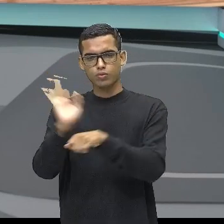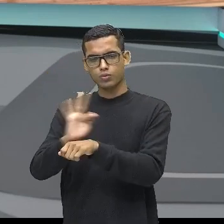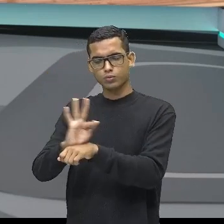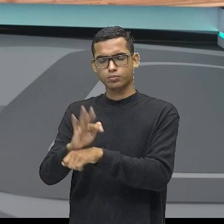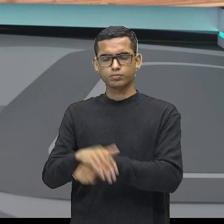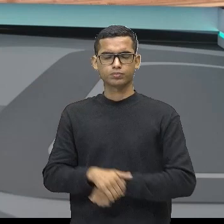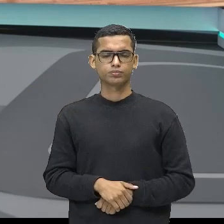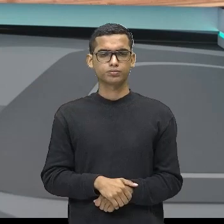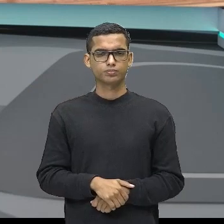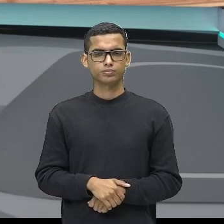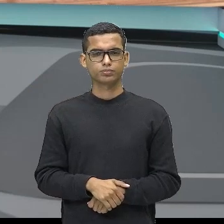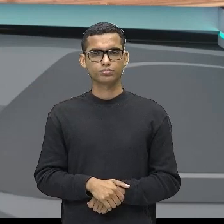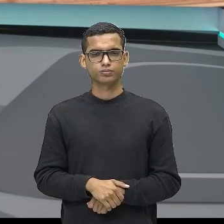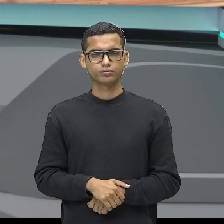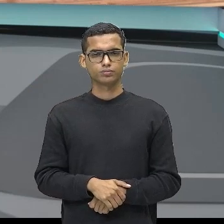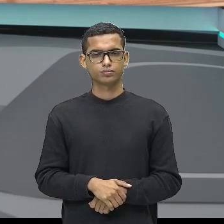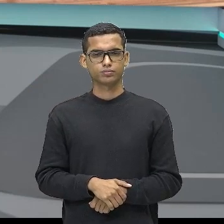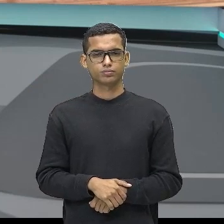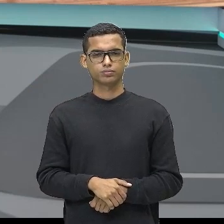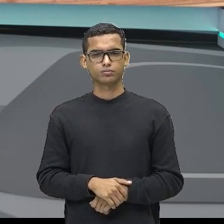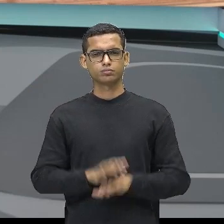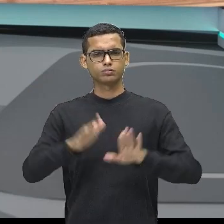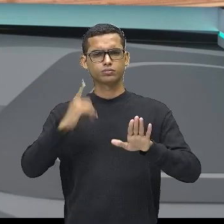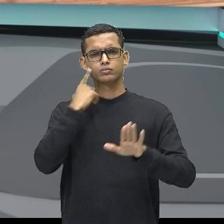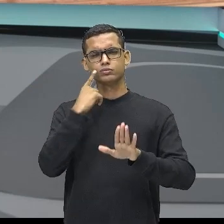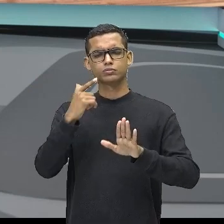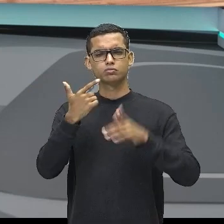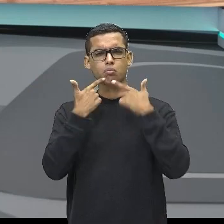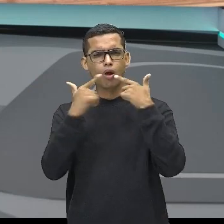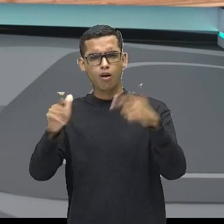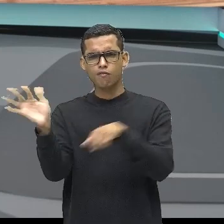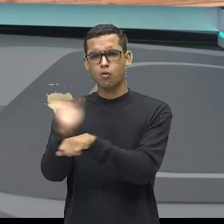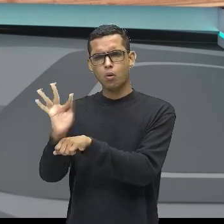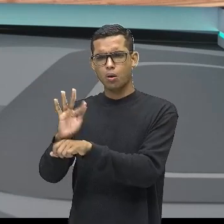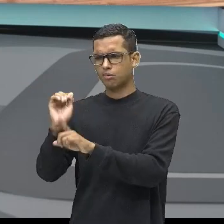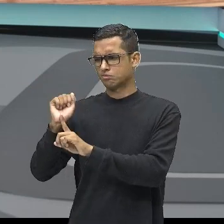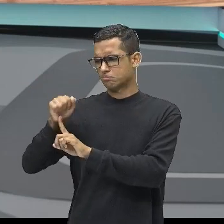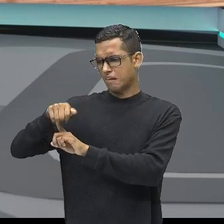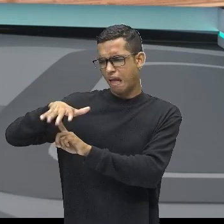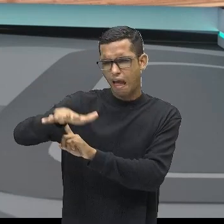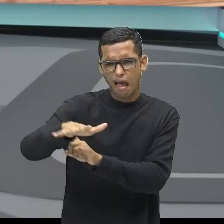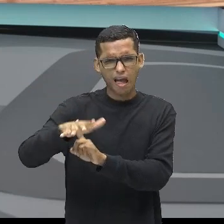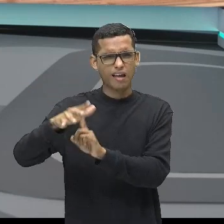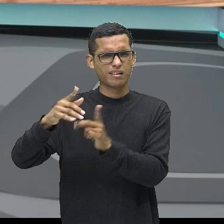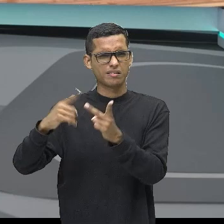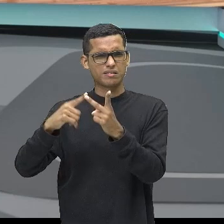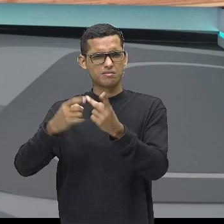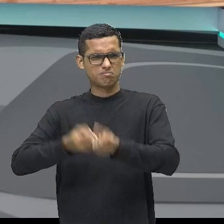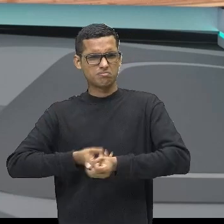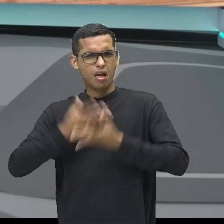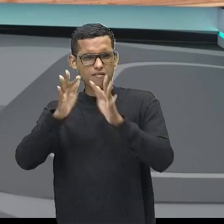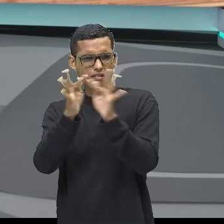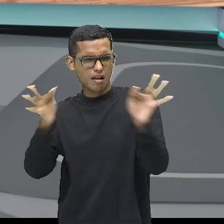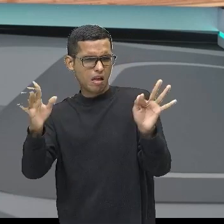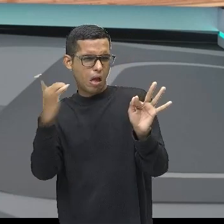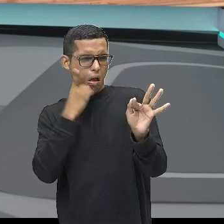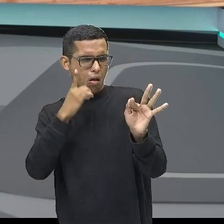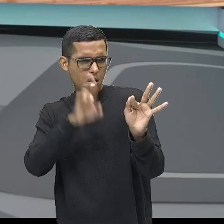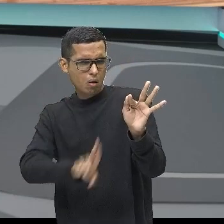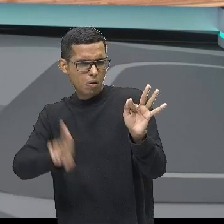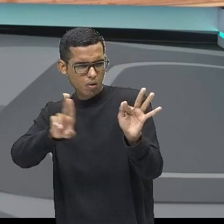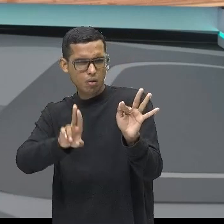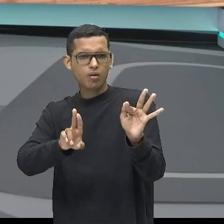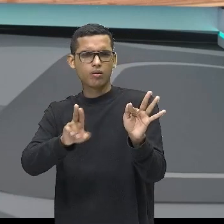que aqui não tem um espaço na linguagem formal, não há espaço para gírias, para expressões, certo? Cotidianas, então observe